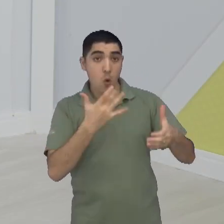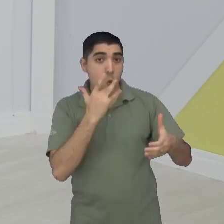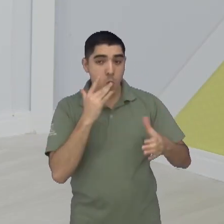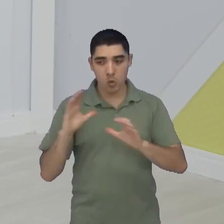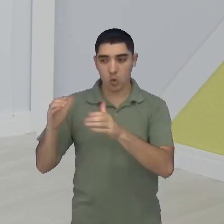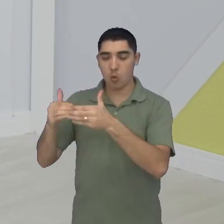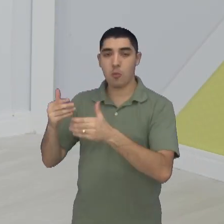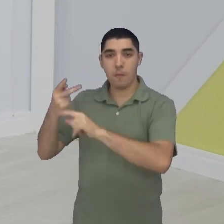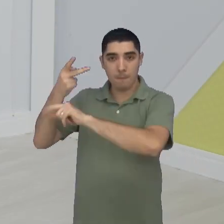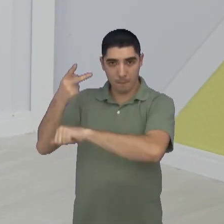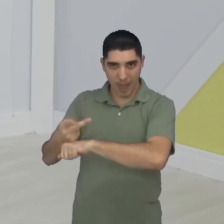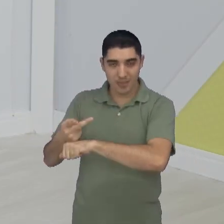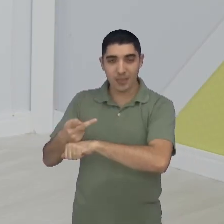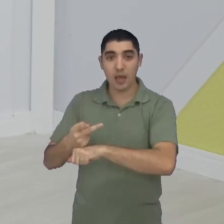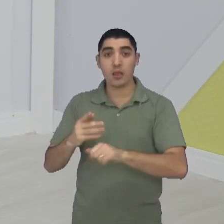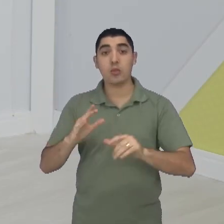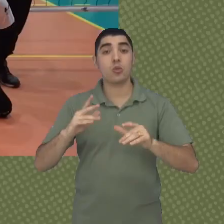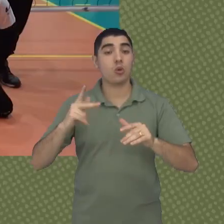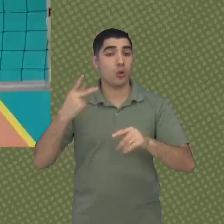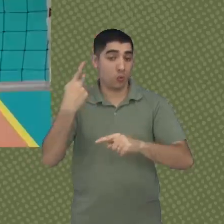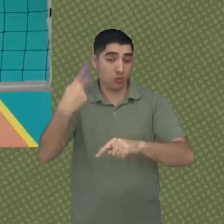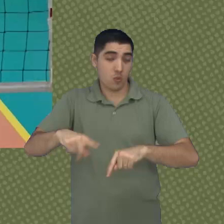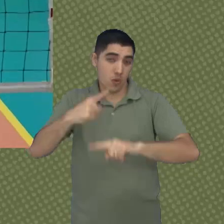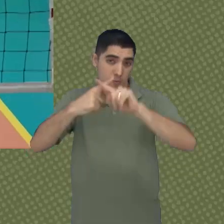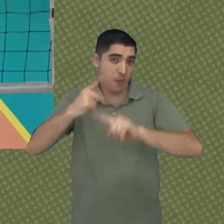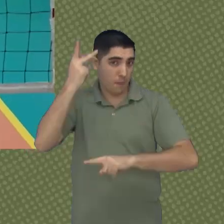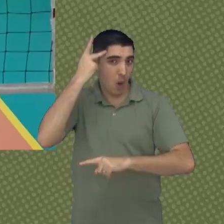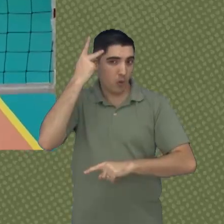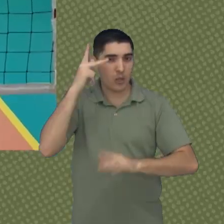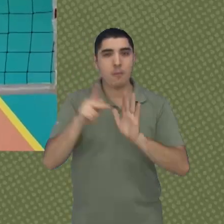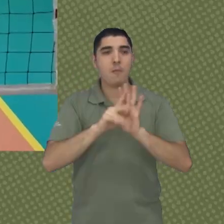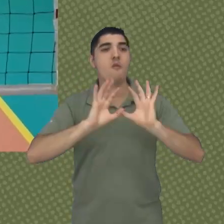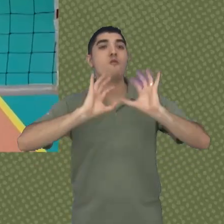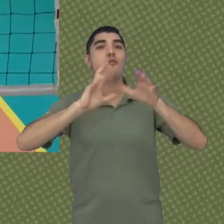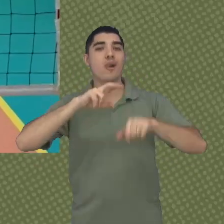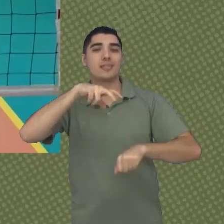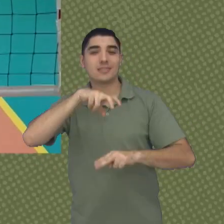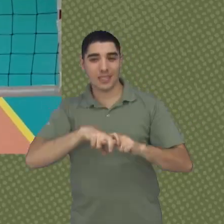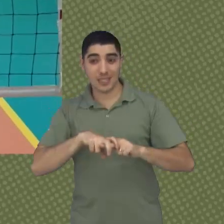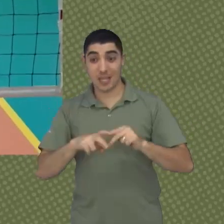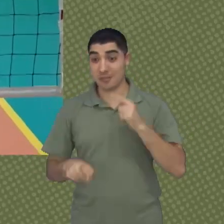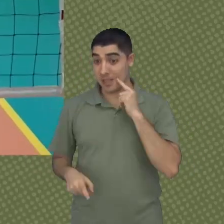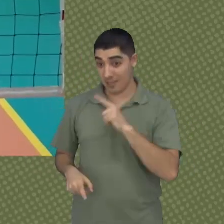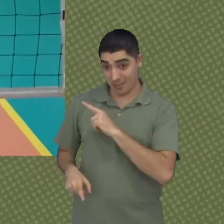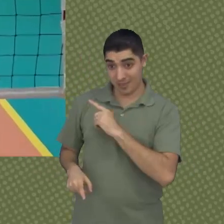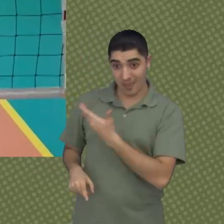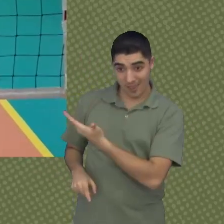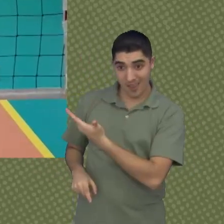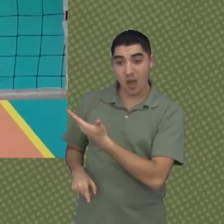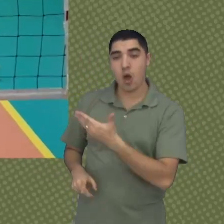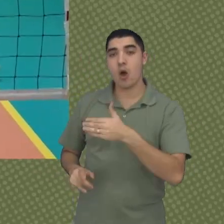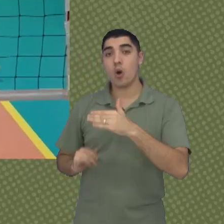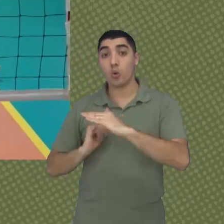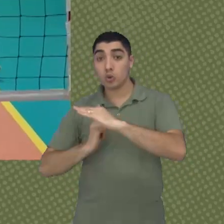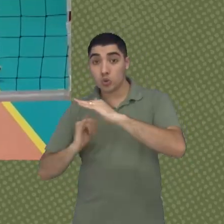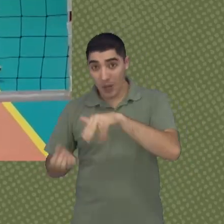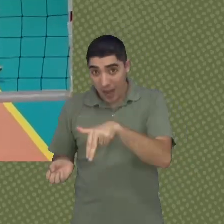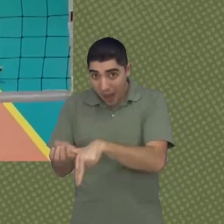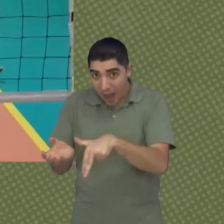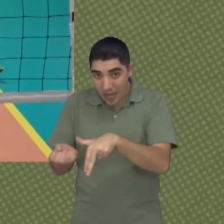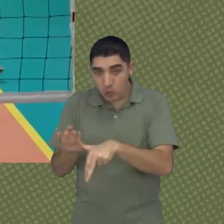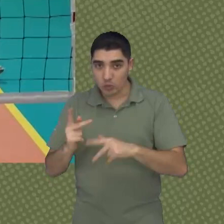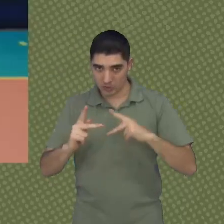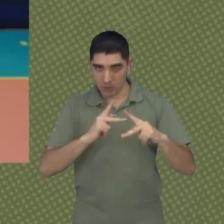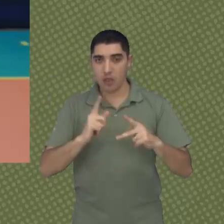Campeonato Paulista de Vôlei Sentado. O Instituto Athlon, que a gente estava falando aqui, além do Instituto Athlon, disputam as finais equipes